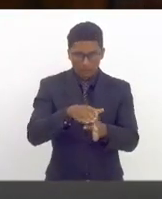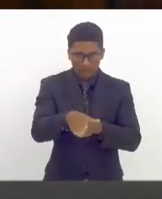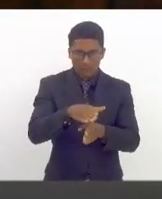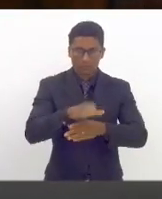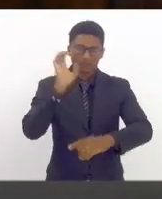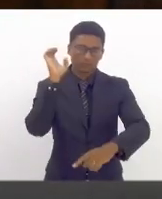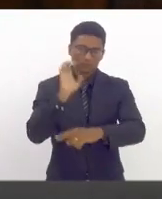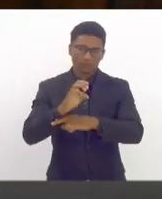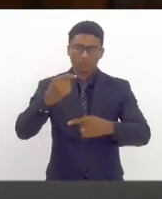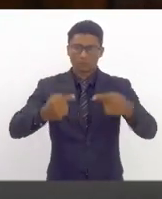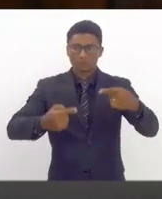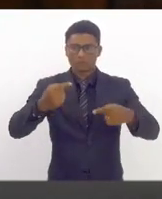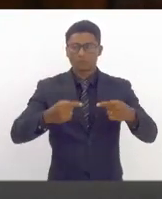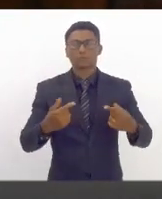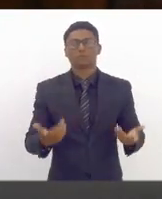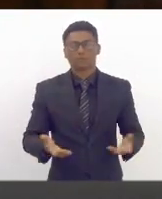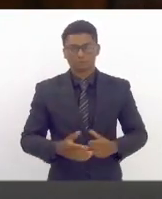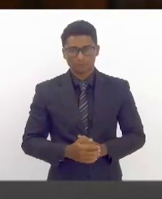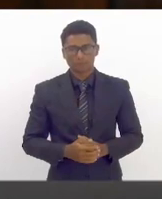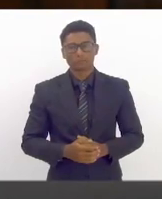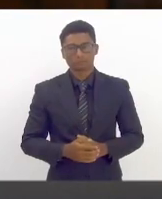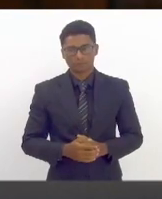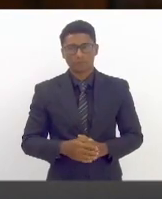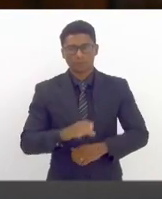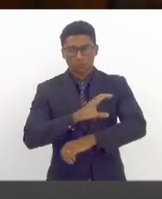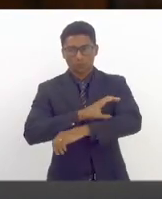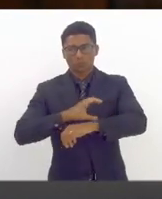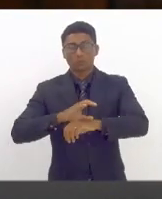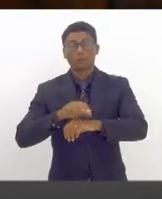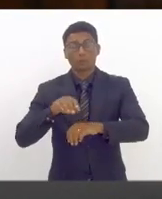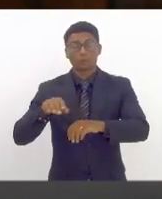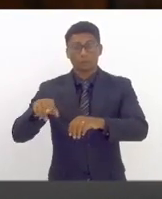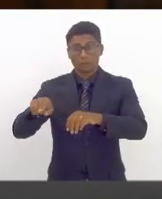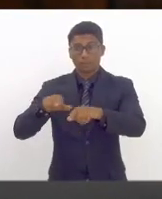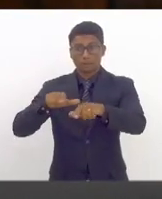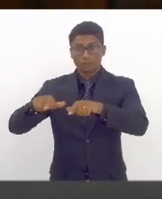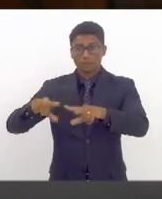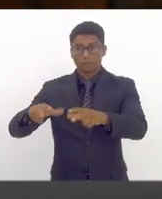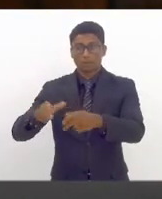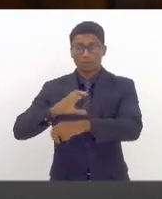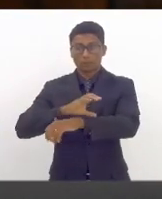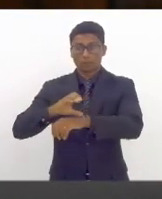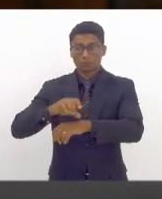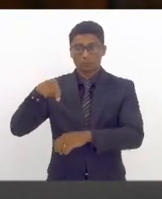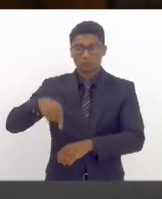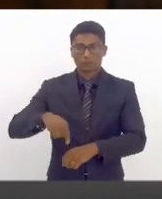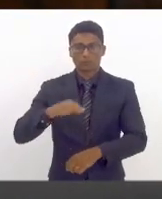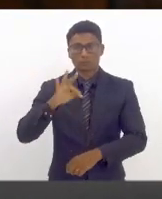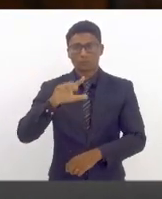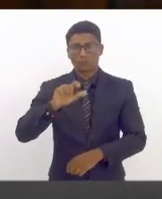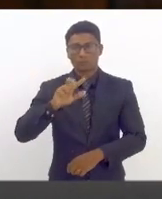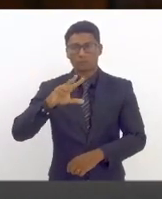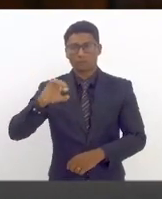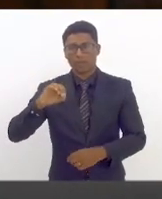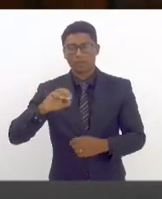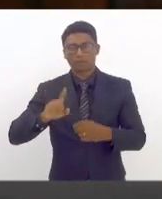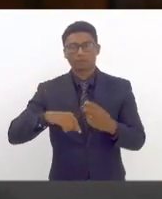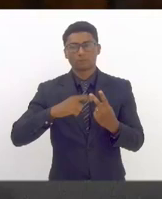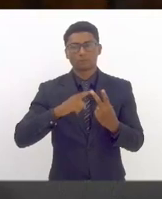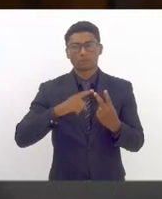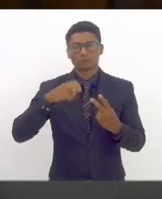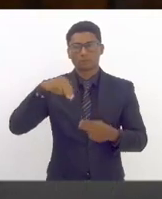gestão que tá terminando agora e o trabalho que a comissão de Cultura né que Flávio e